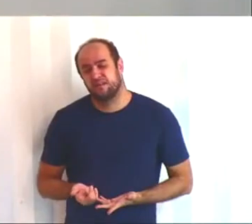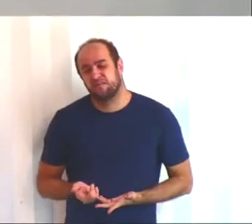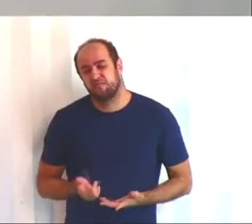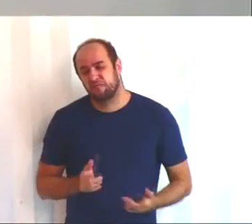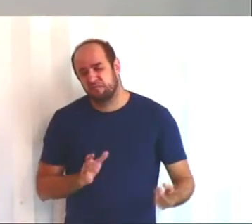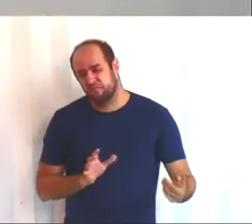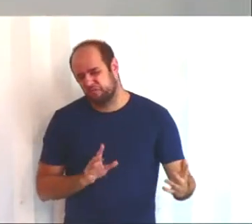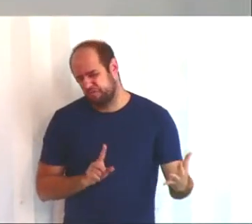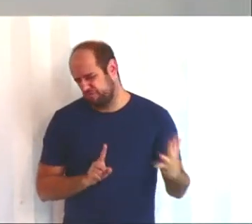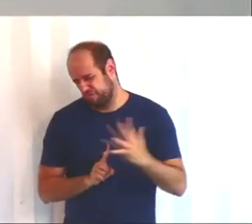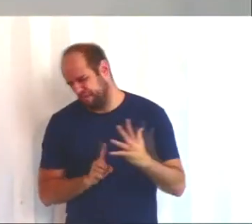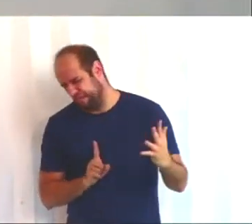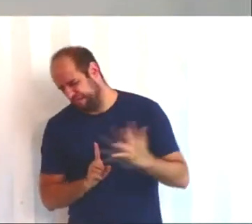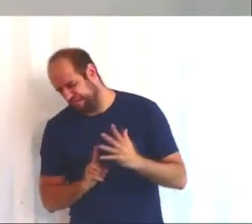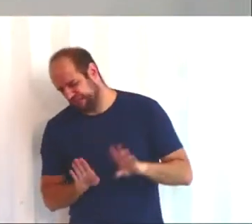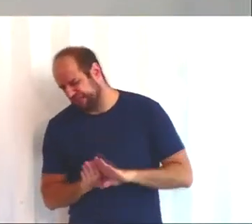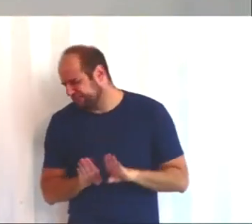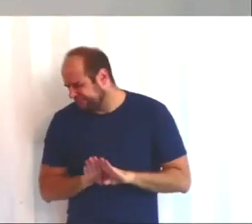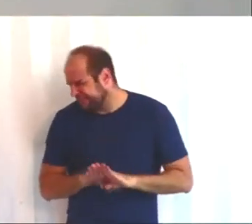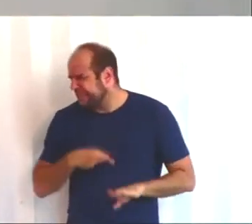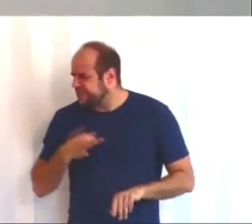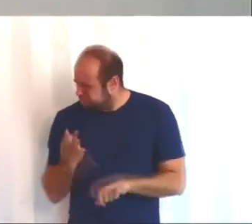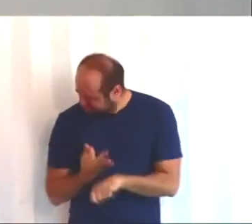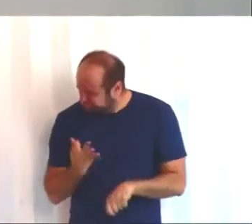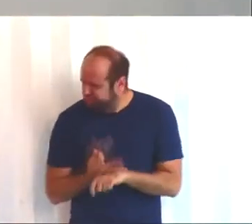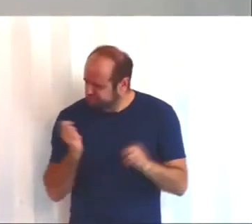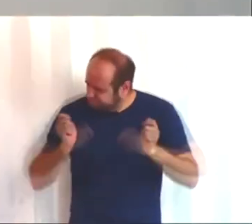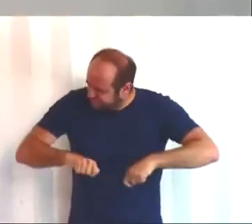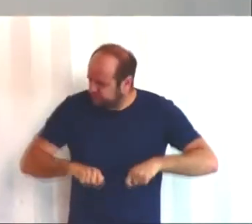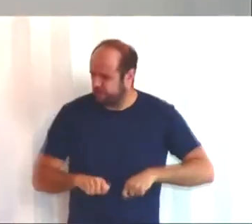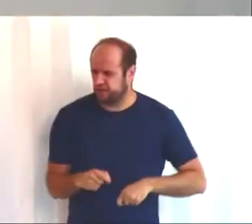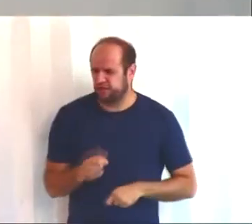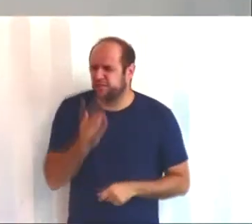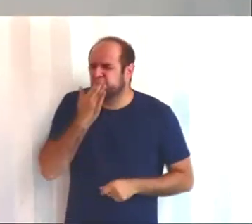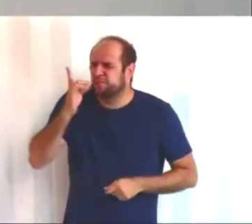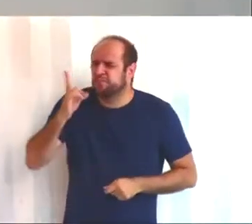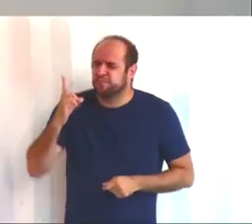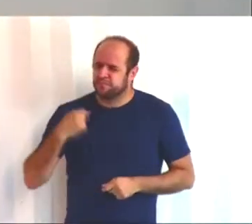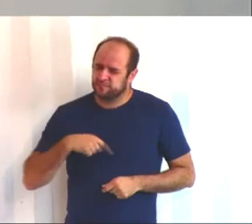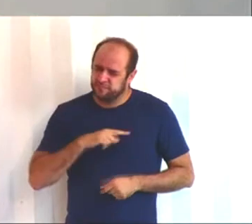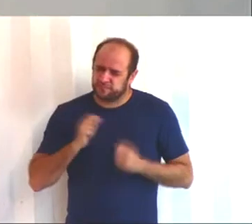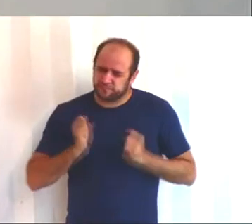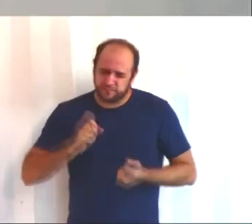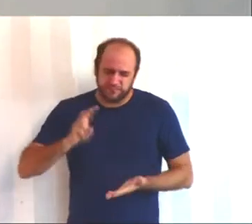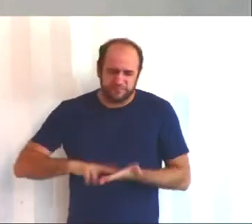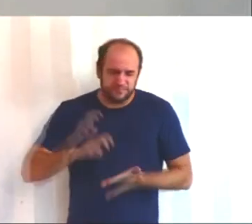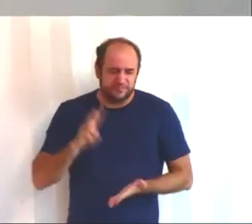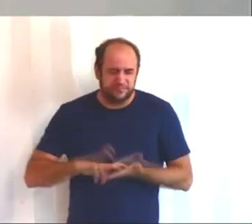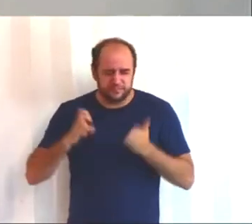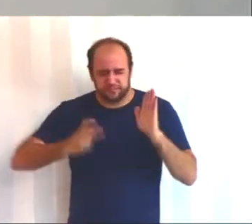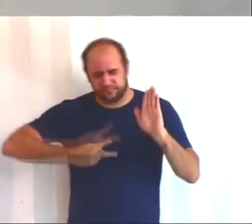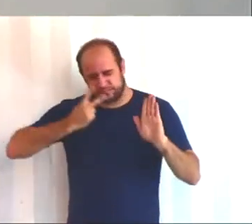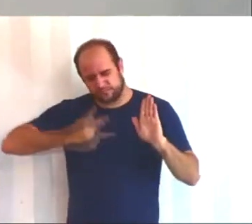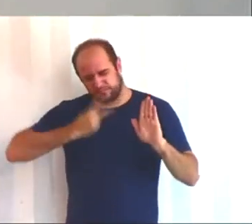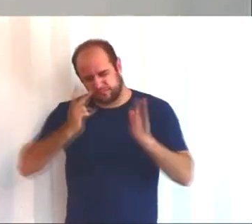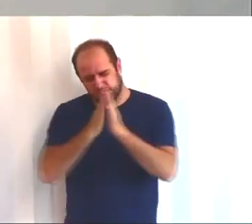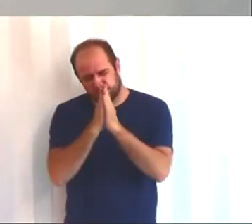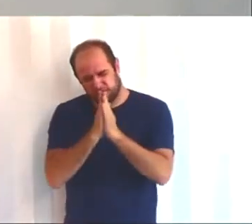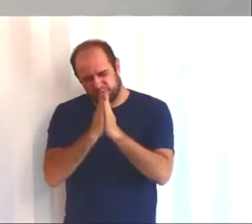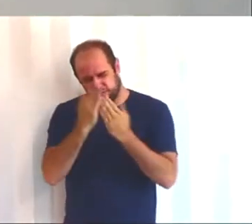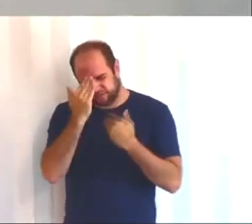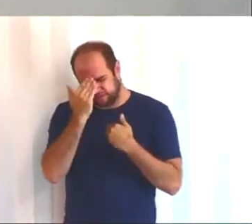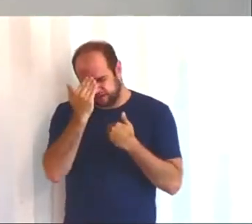agressões que os cristãos sofrem. Ajuda-nos a exultar, Senhor, por Suas promessas. Assim nós oramos,